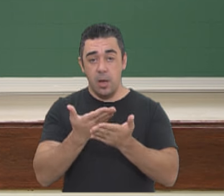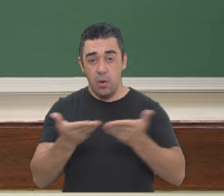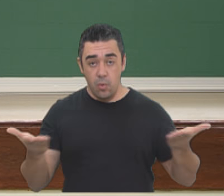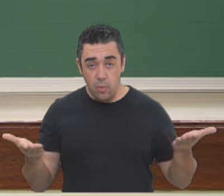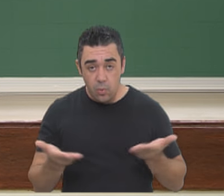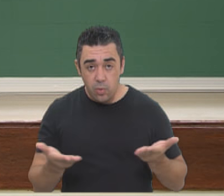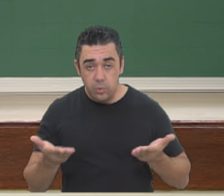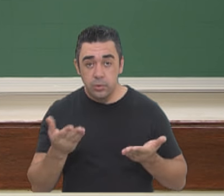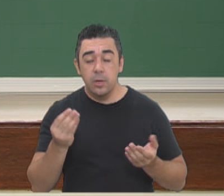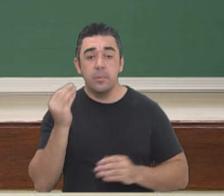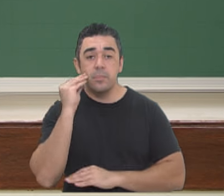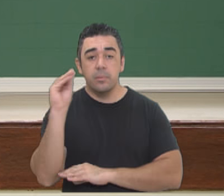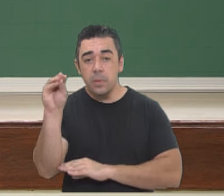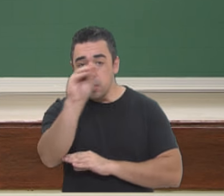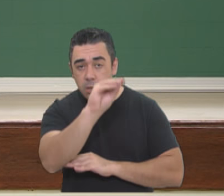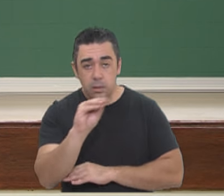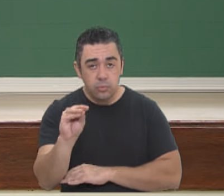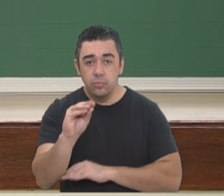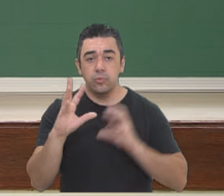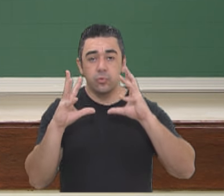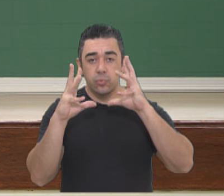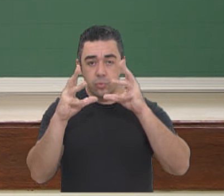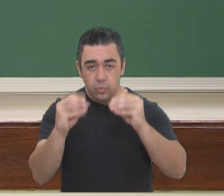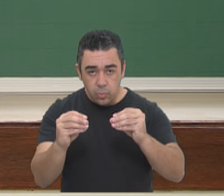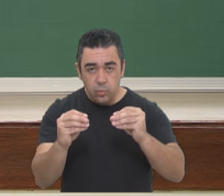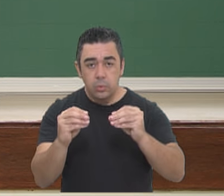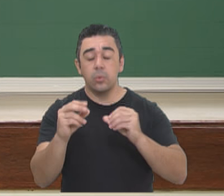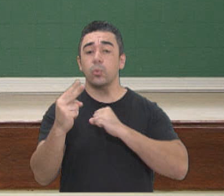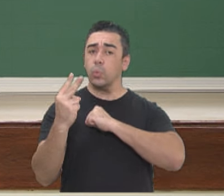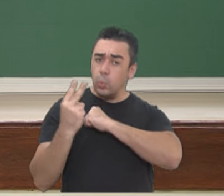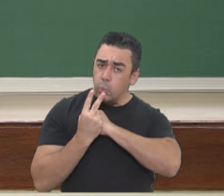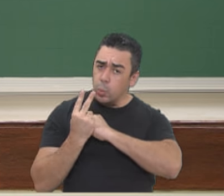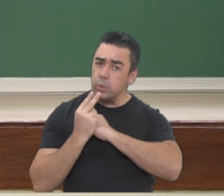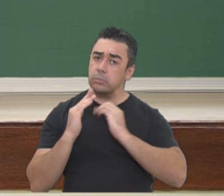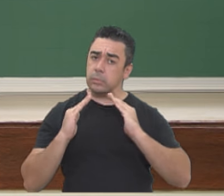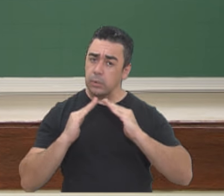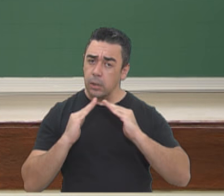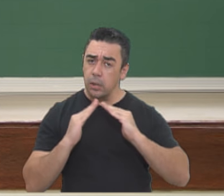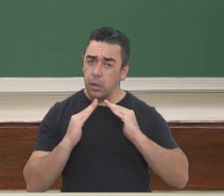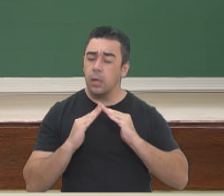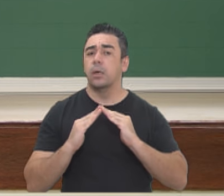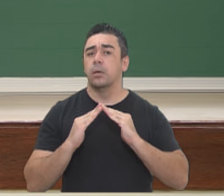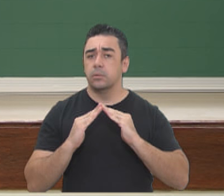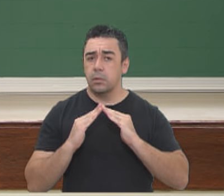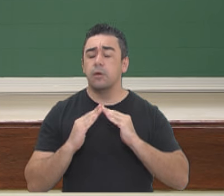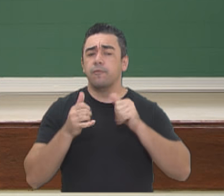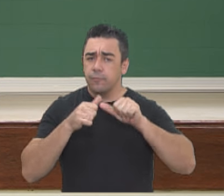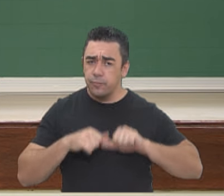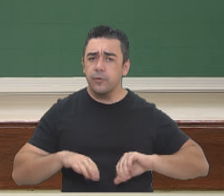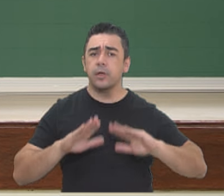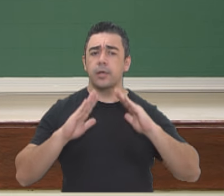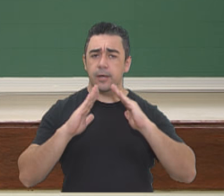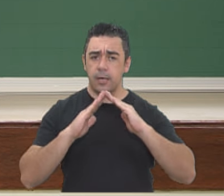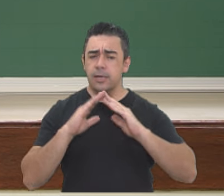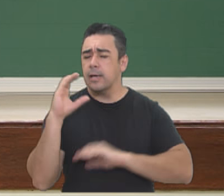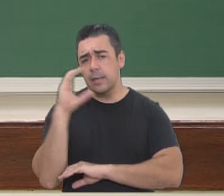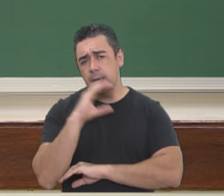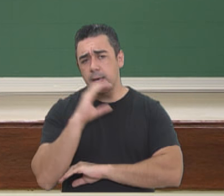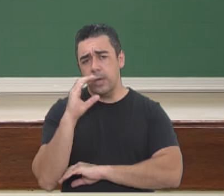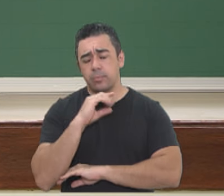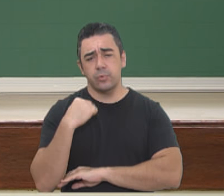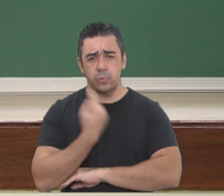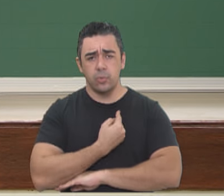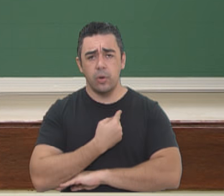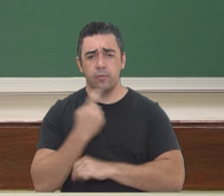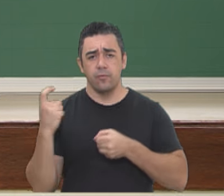hoje. Um beijo bem grande para vocês. Se cuidem, tá bom? Fiquem em casa, porque logo, logo, com certeza, a